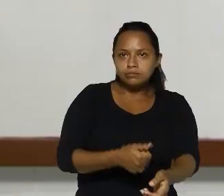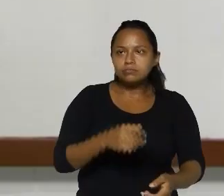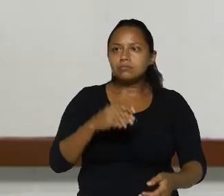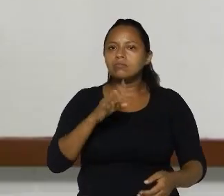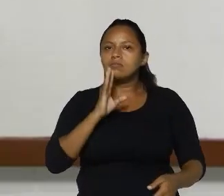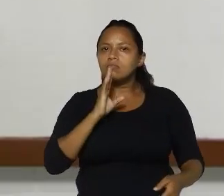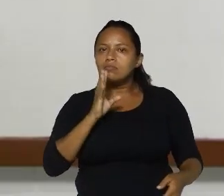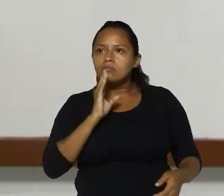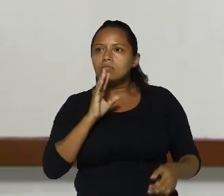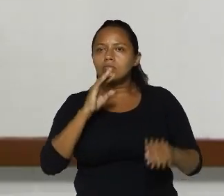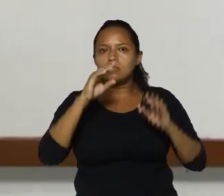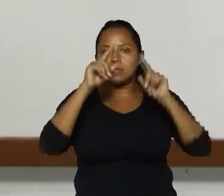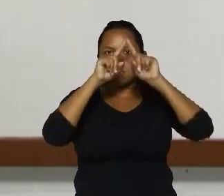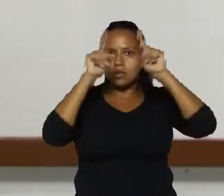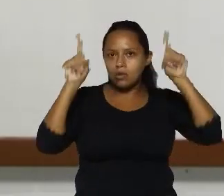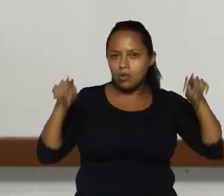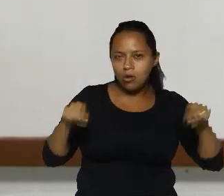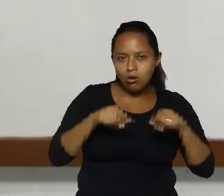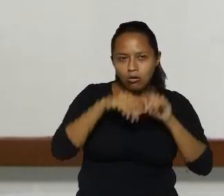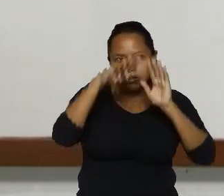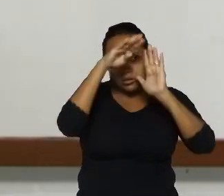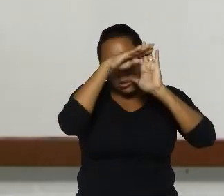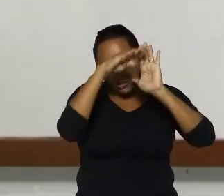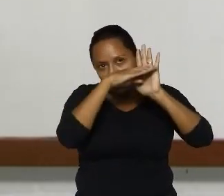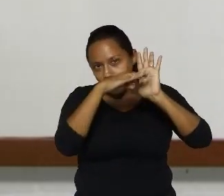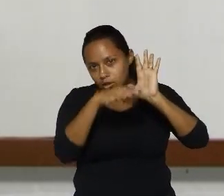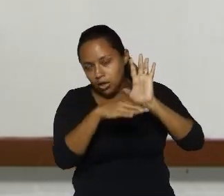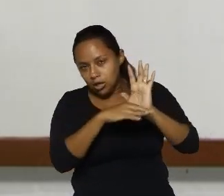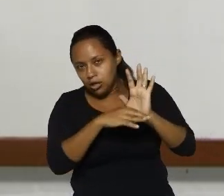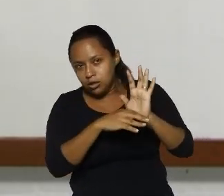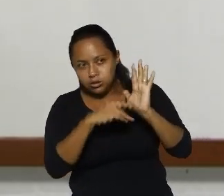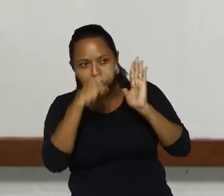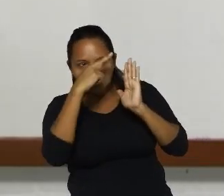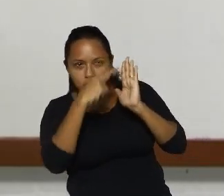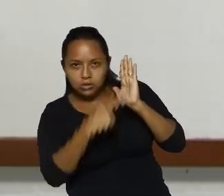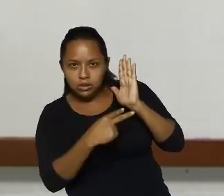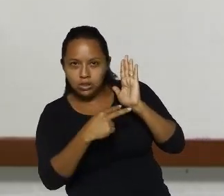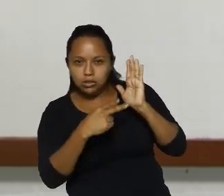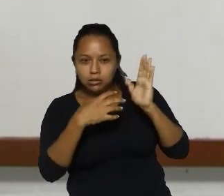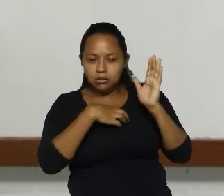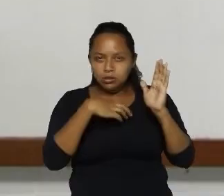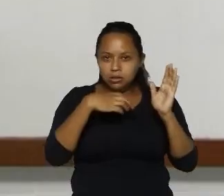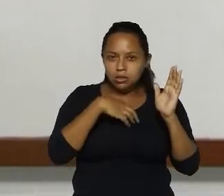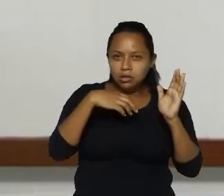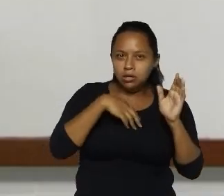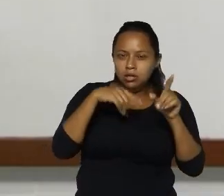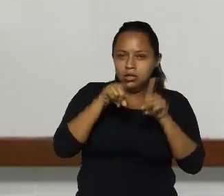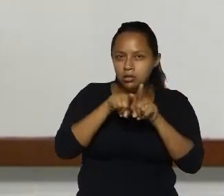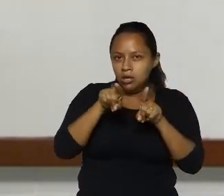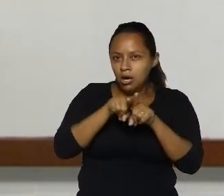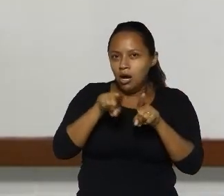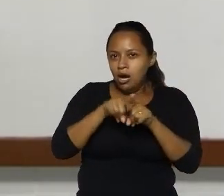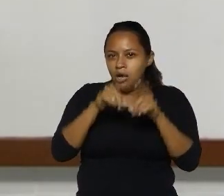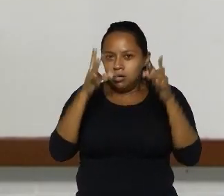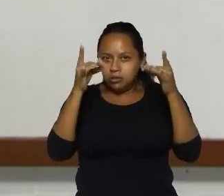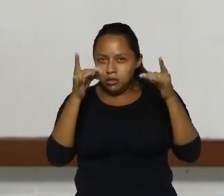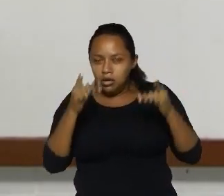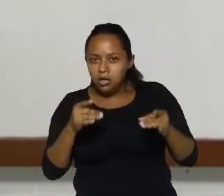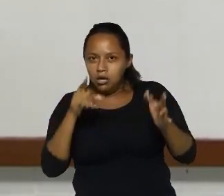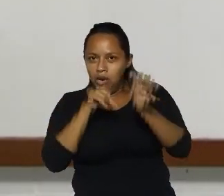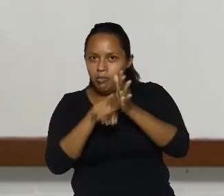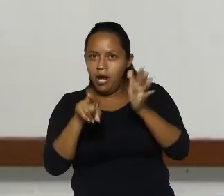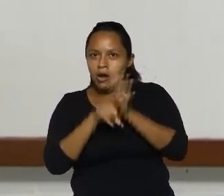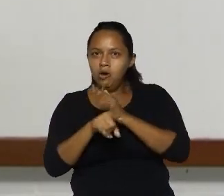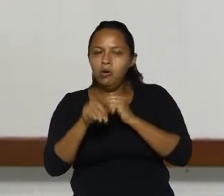ler a tabela e, diante da leitura da tabela e dos sintomas apresentados pelo paciente descrito na questão,